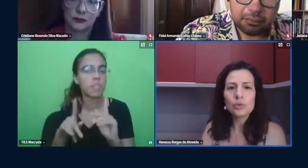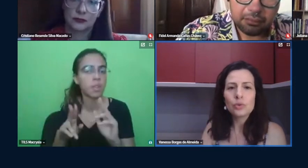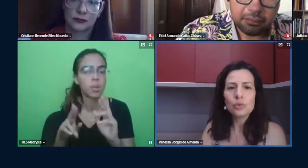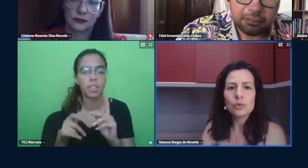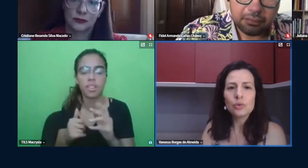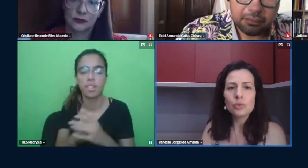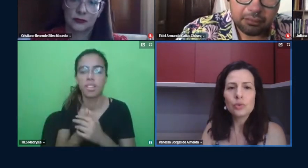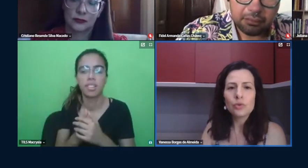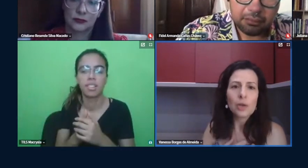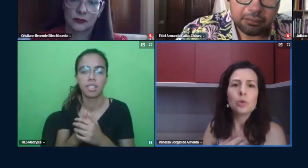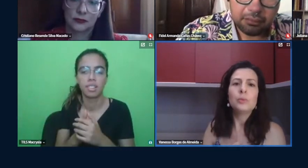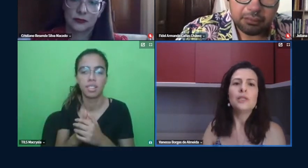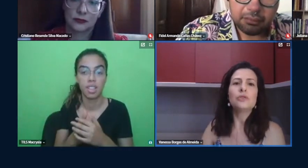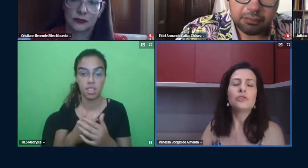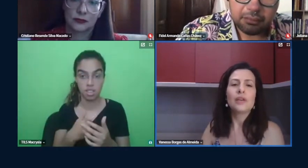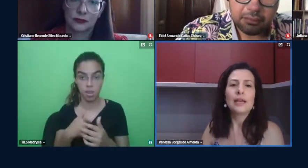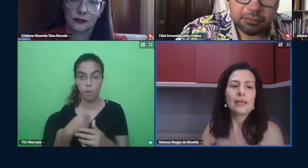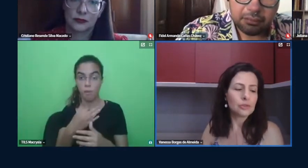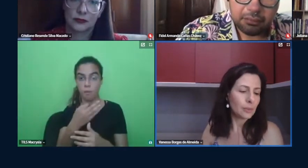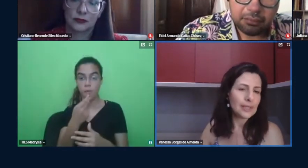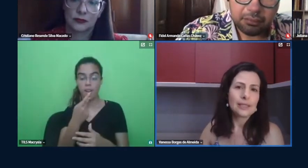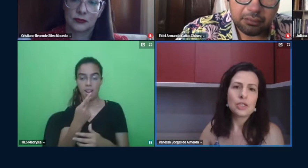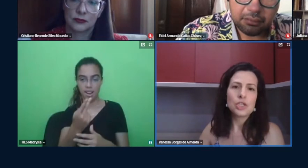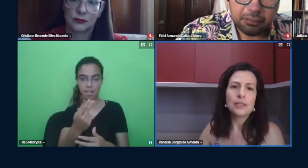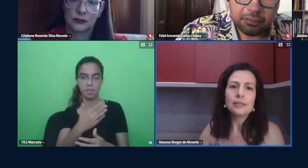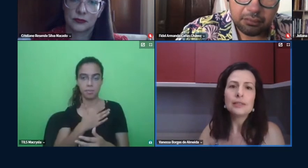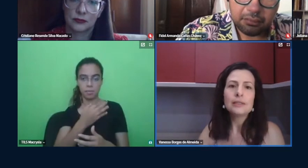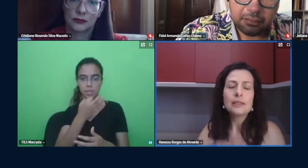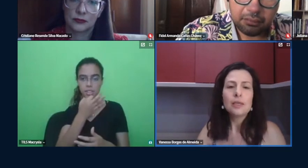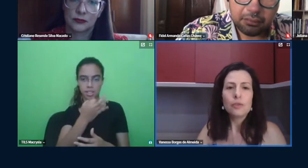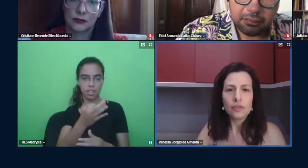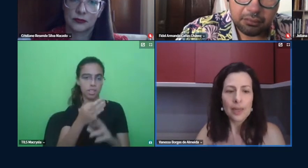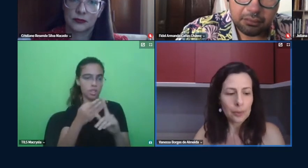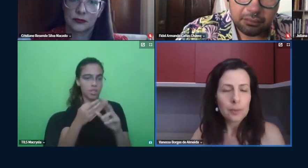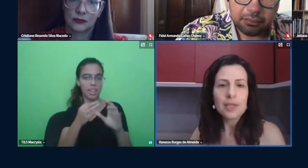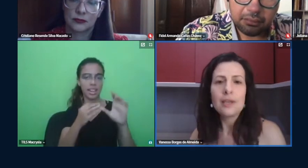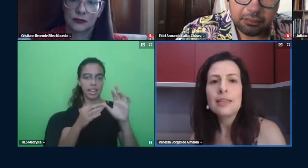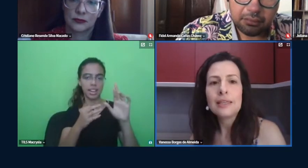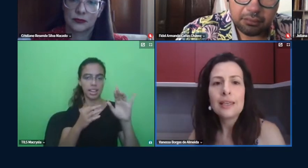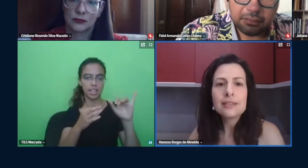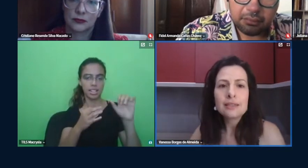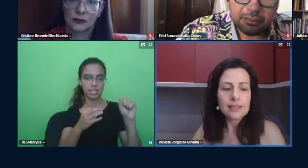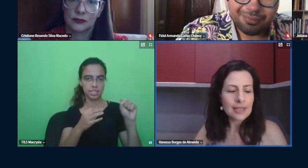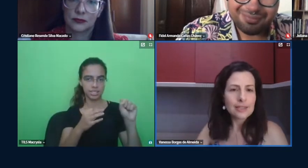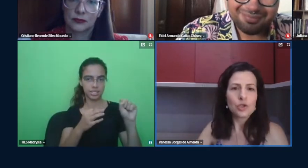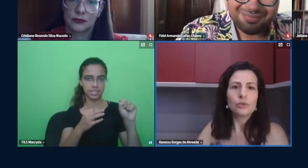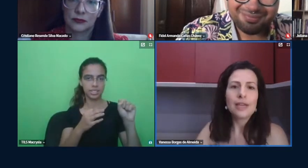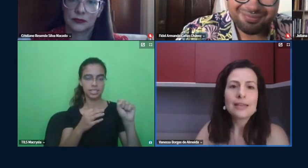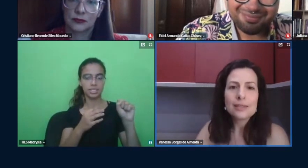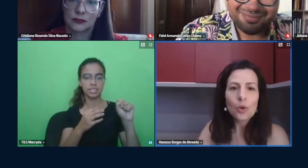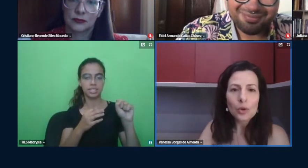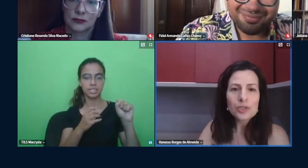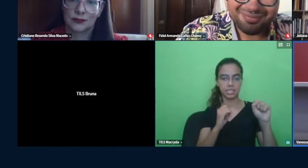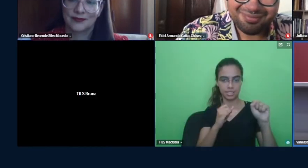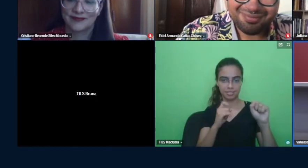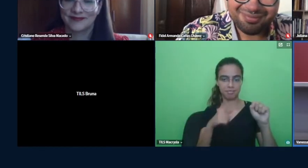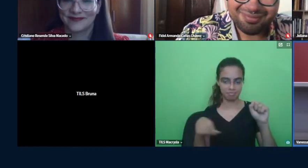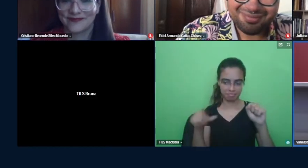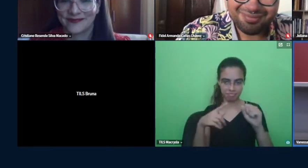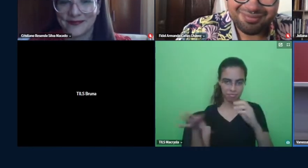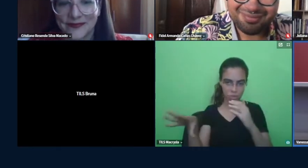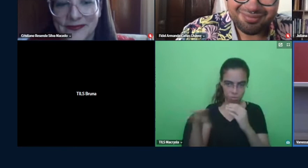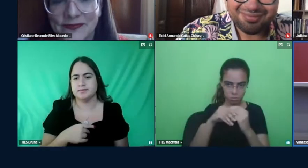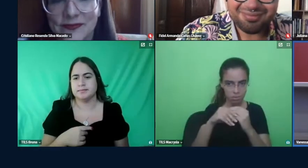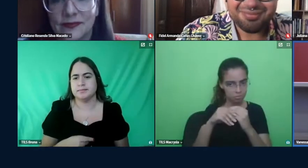ponto eu vou eu falo por mim não vou falar o nome da Cristiane vou falar por mim aí quem quiser se juntar esse coro se